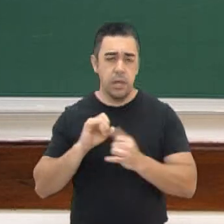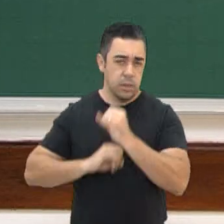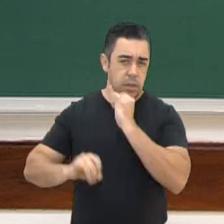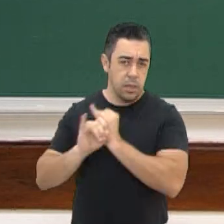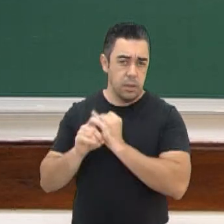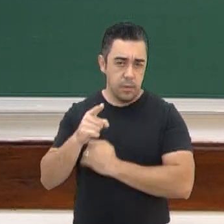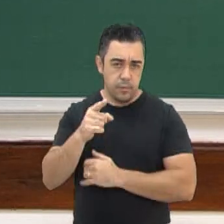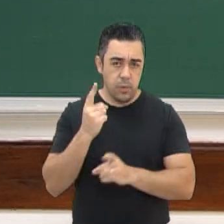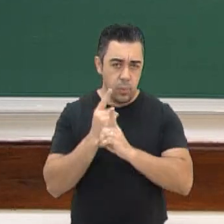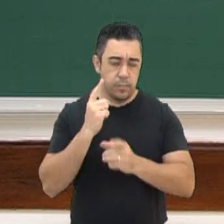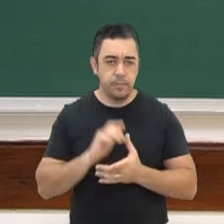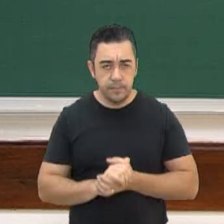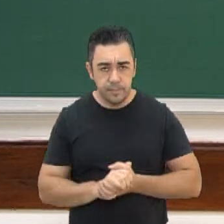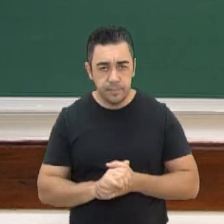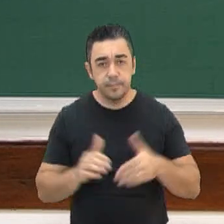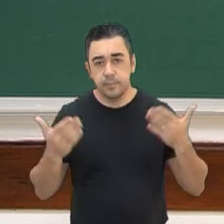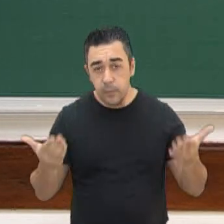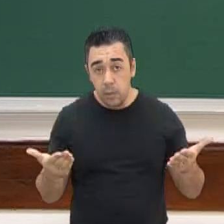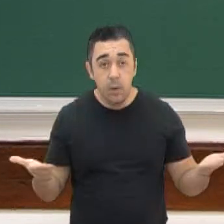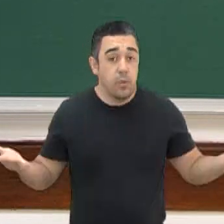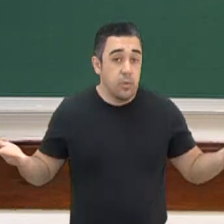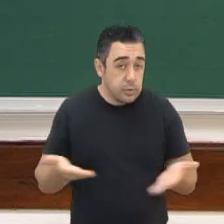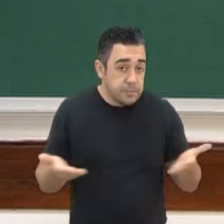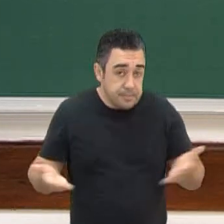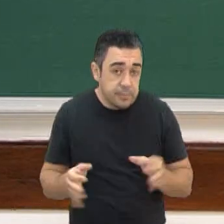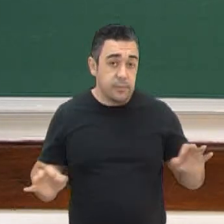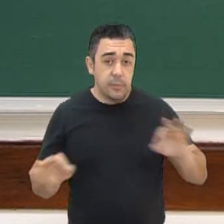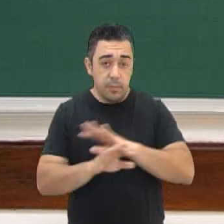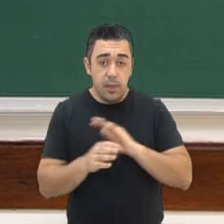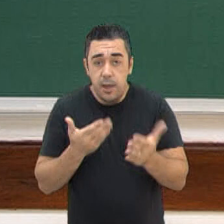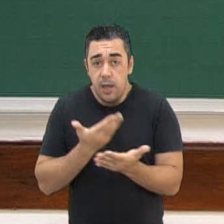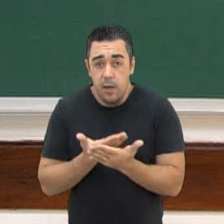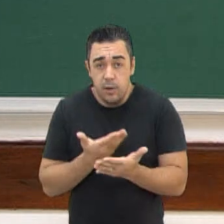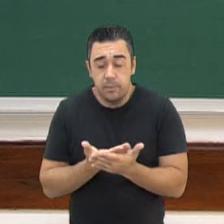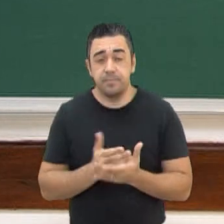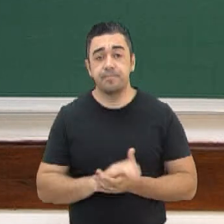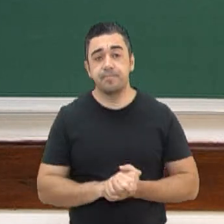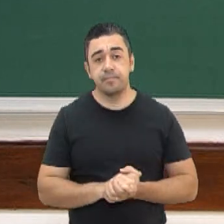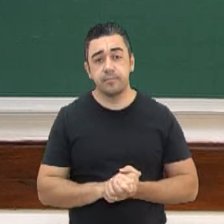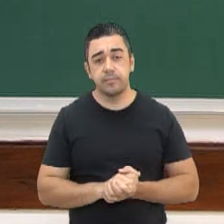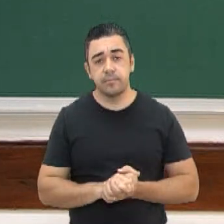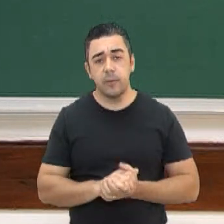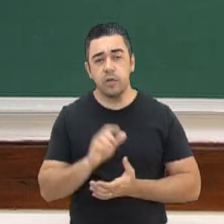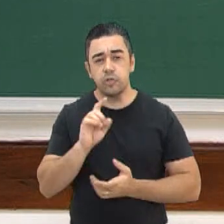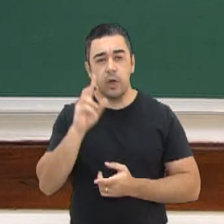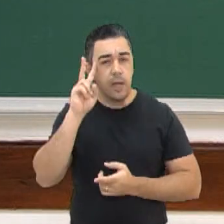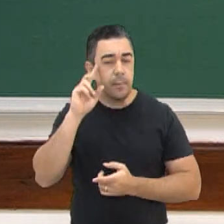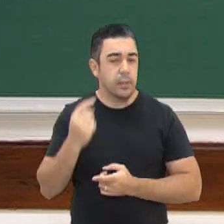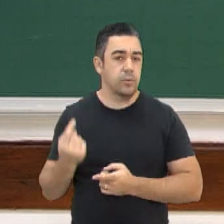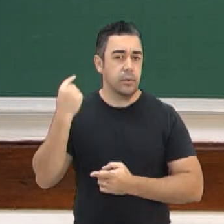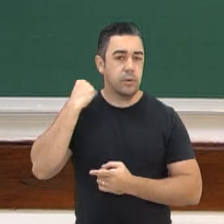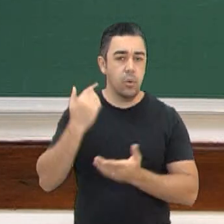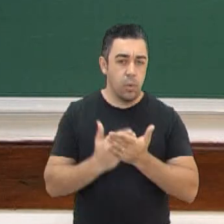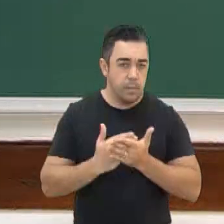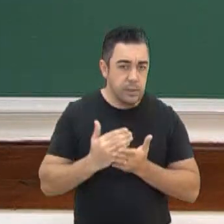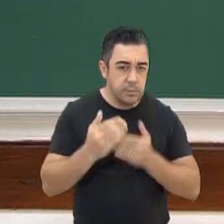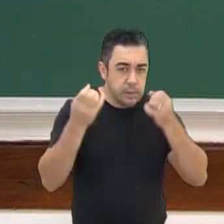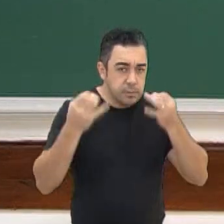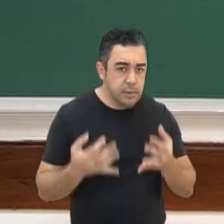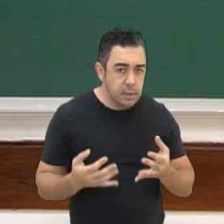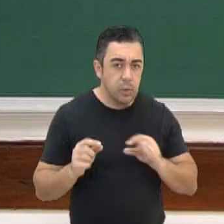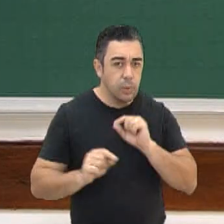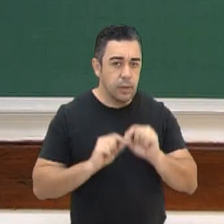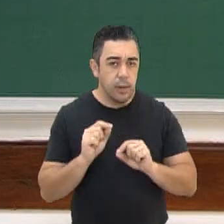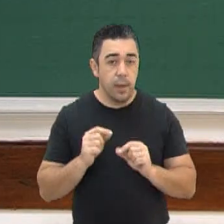internet. Muito bem, chegamos então ao final da nossa aula. Apenas retomando, iniciamos nessa